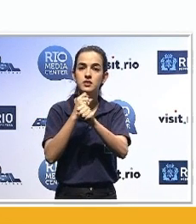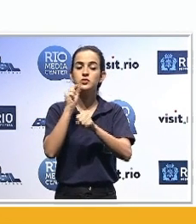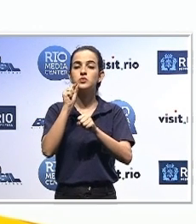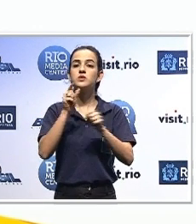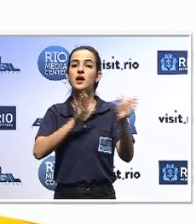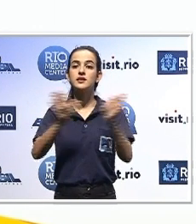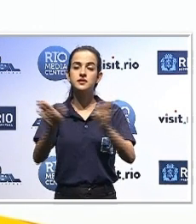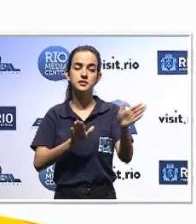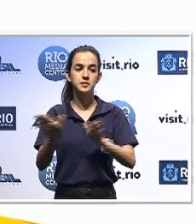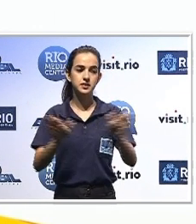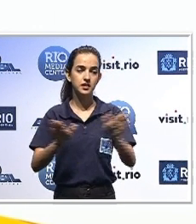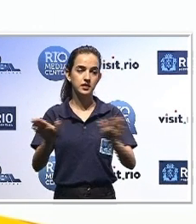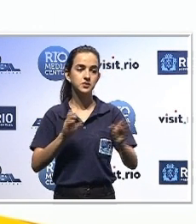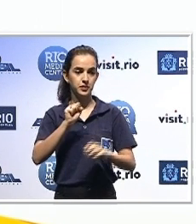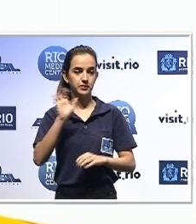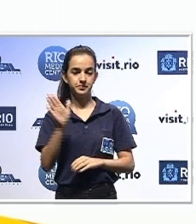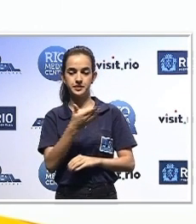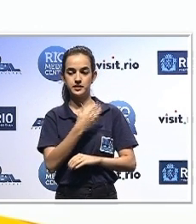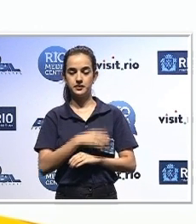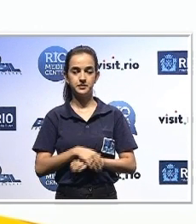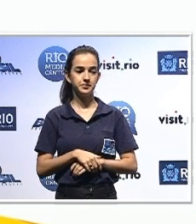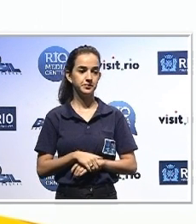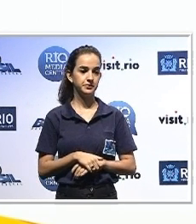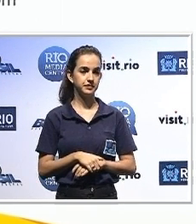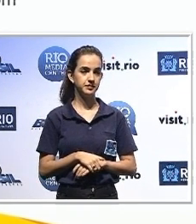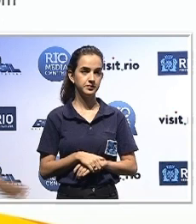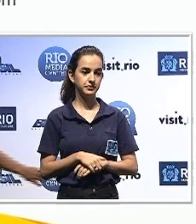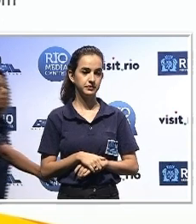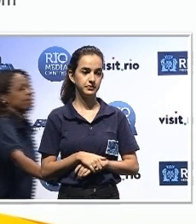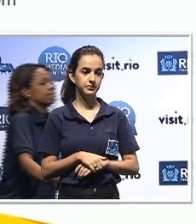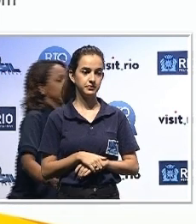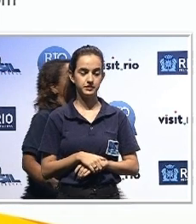da acessibilidade. Pode passar, por favor.